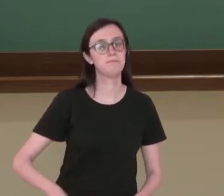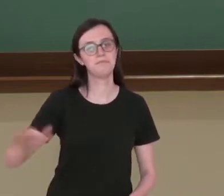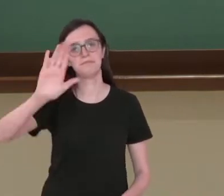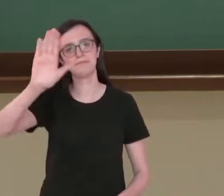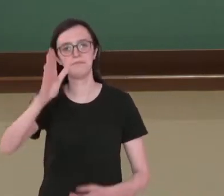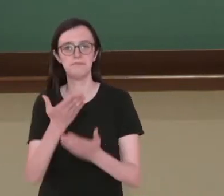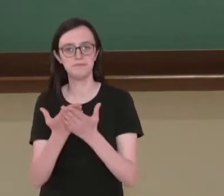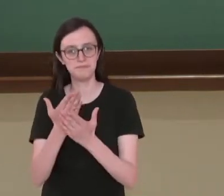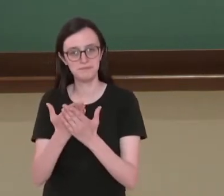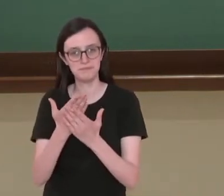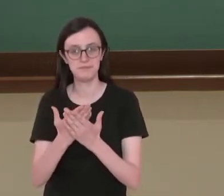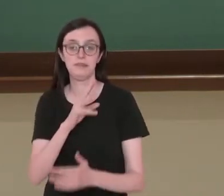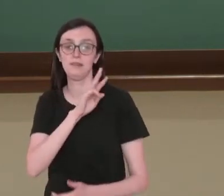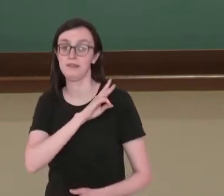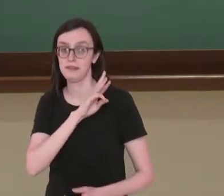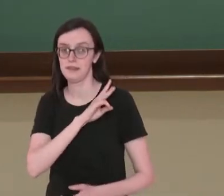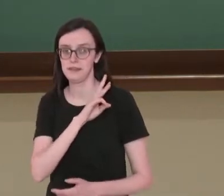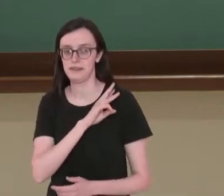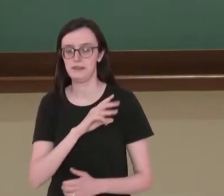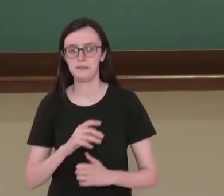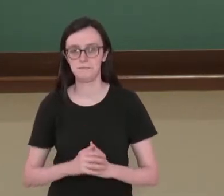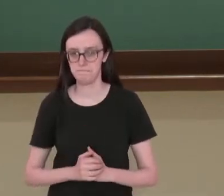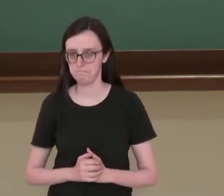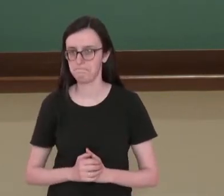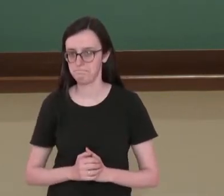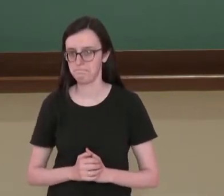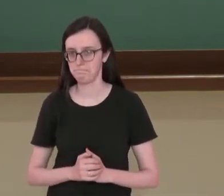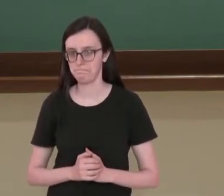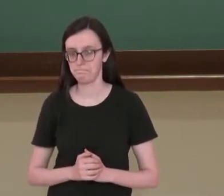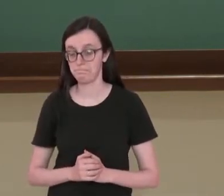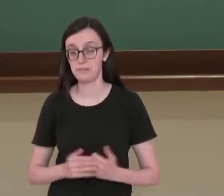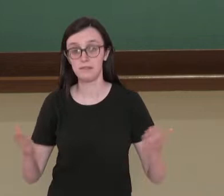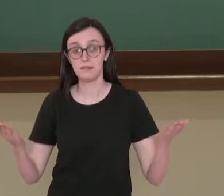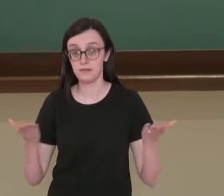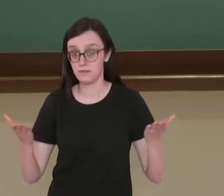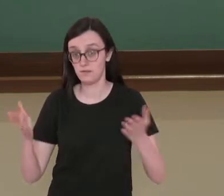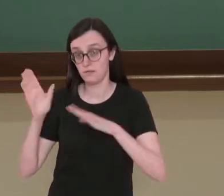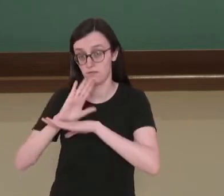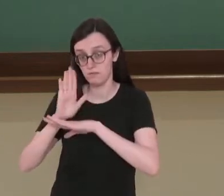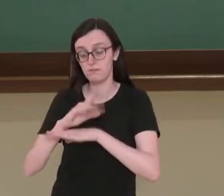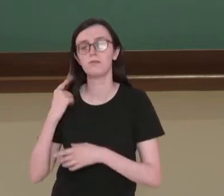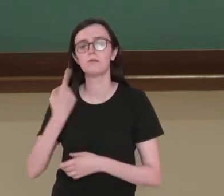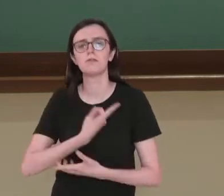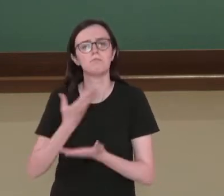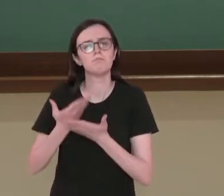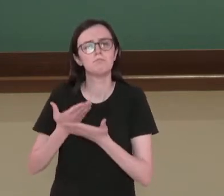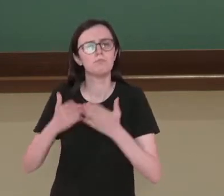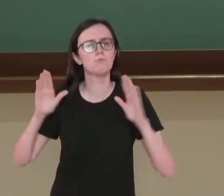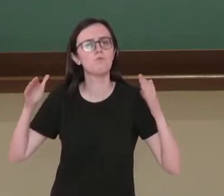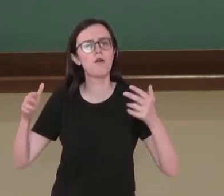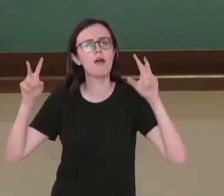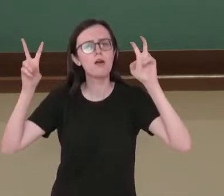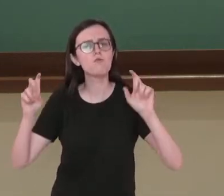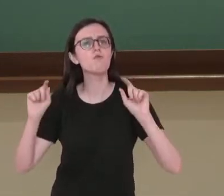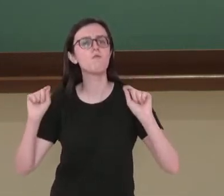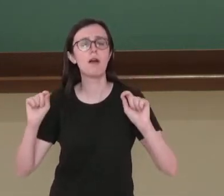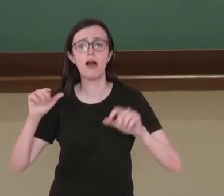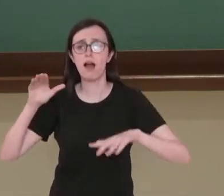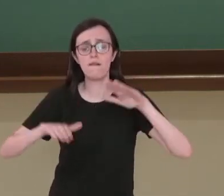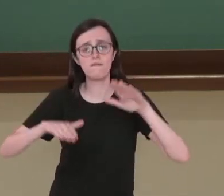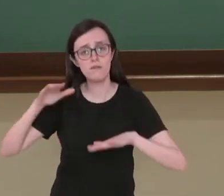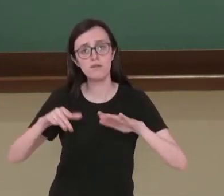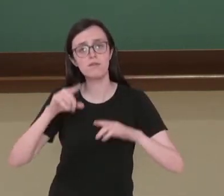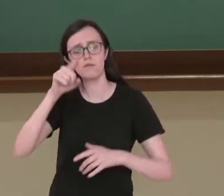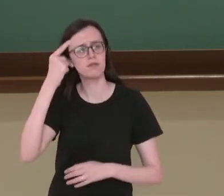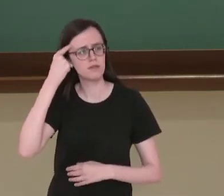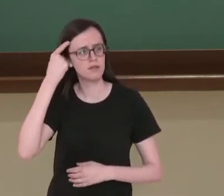Olá, estudantes da terceira série do ensino médio. Nesse vídeo a gente vai trabalhar um assunto que muitas vezes você vai